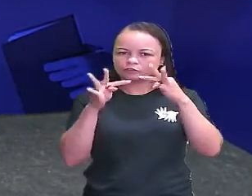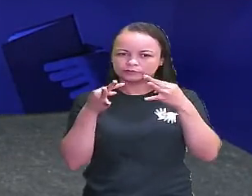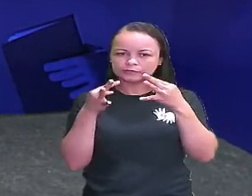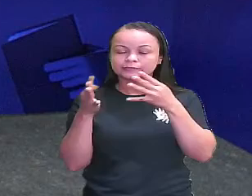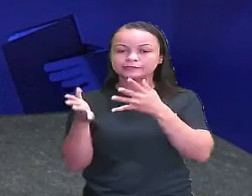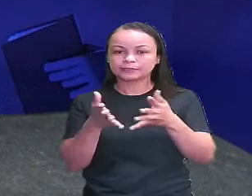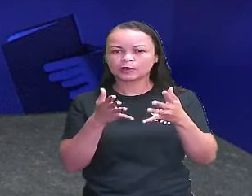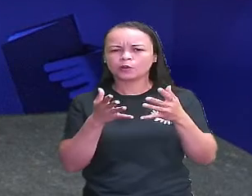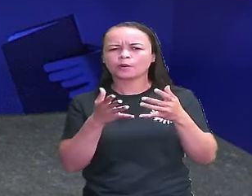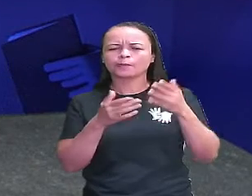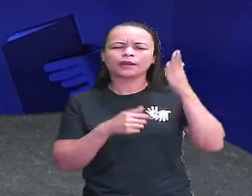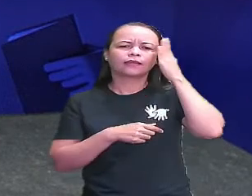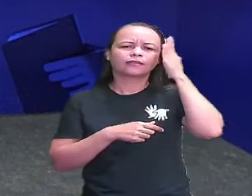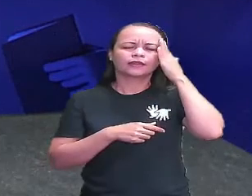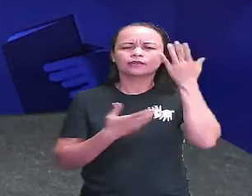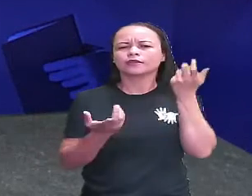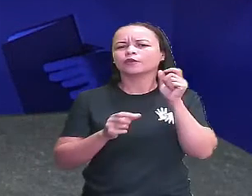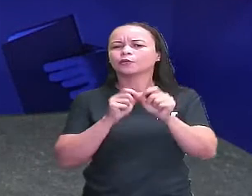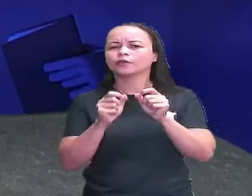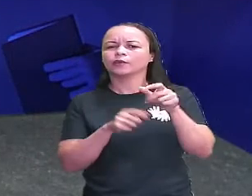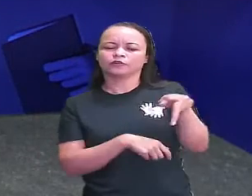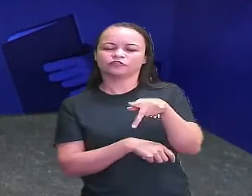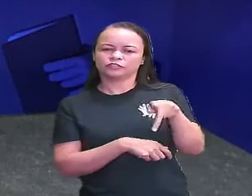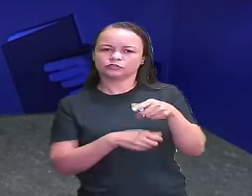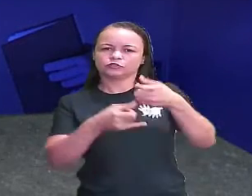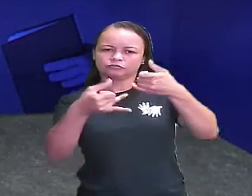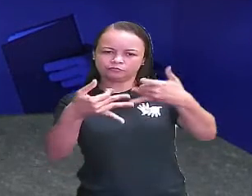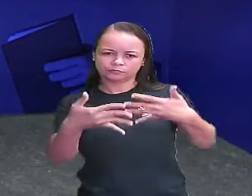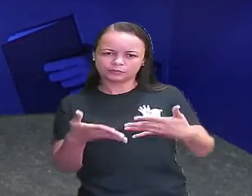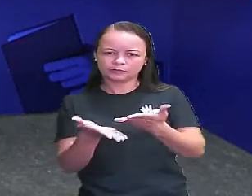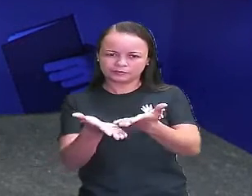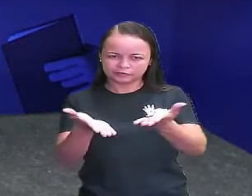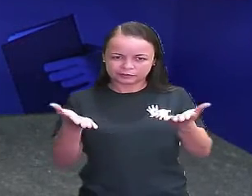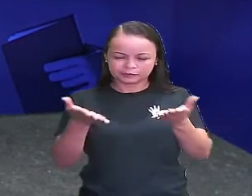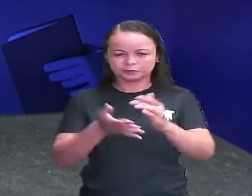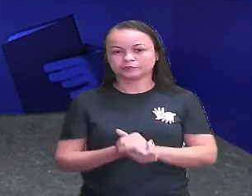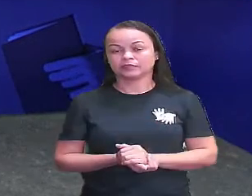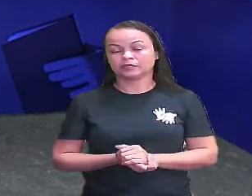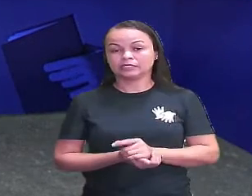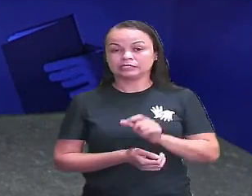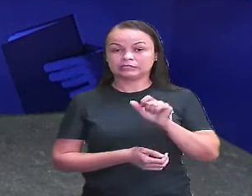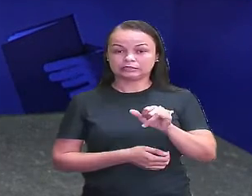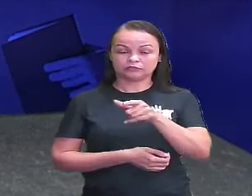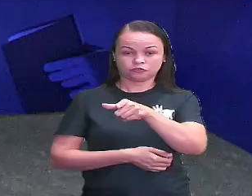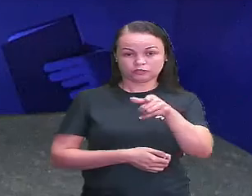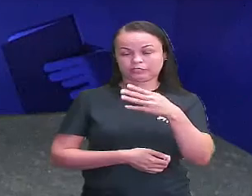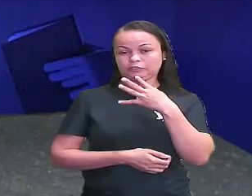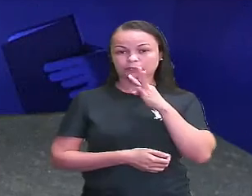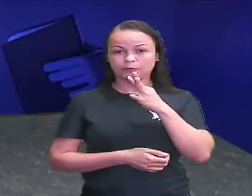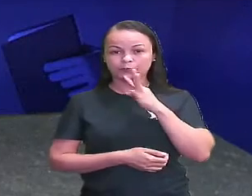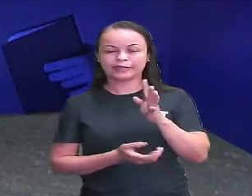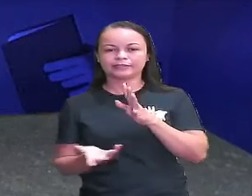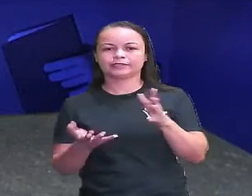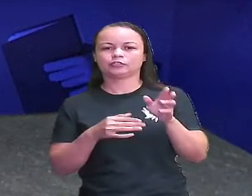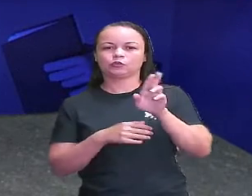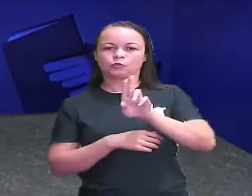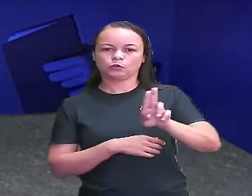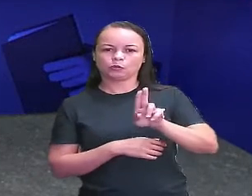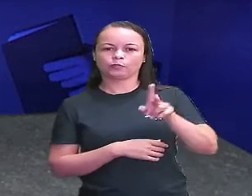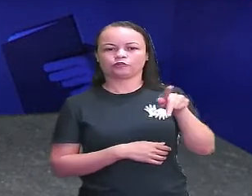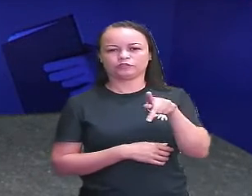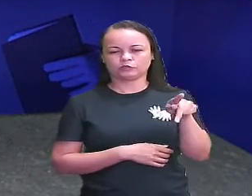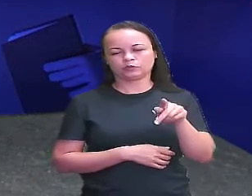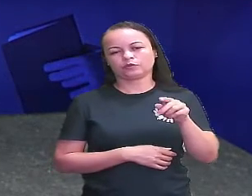para entender o que a professora aqui vai falar para você. Para quem não me conhece ainda, eu me chamo Thalita Cibele, certo? E